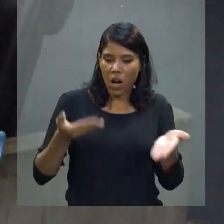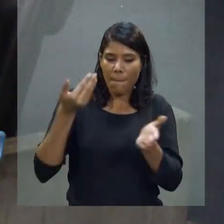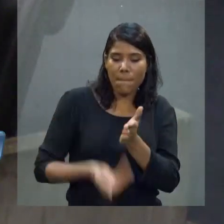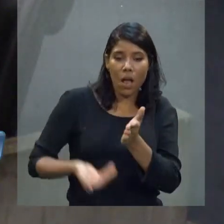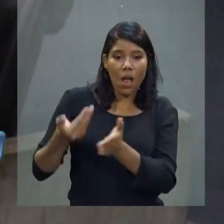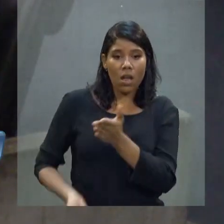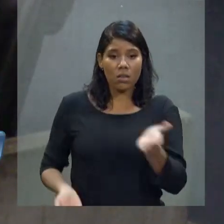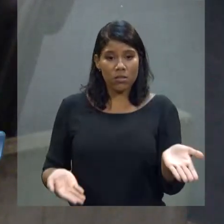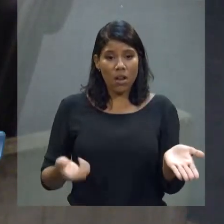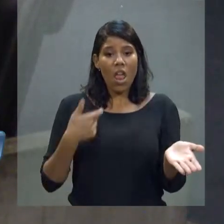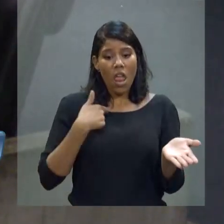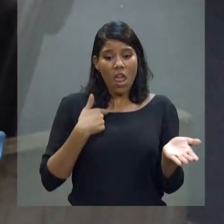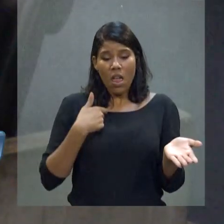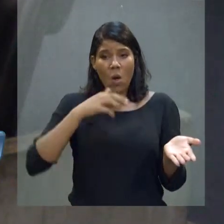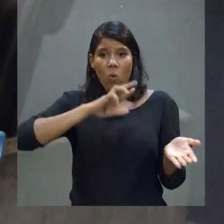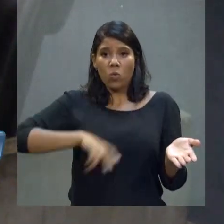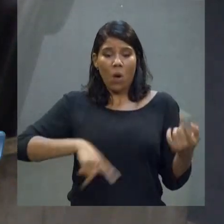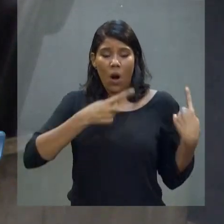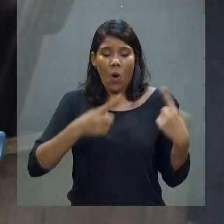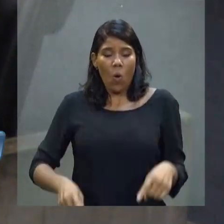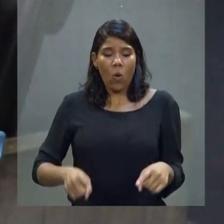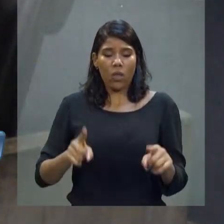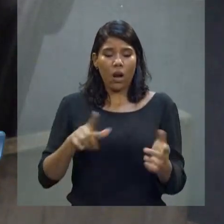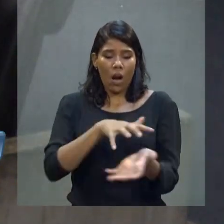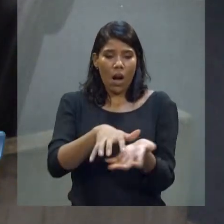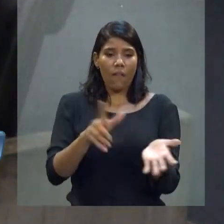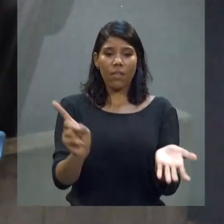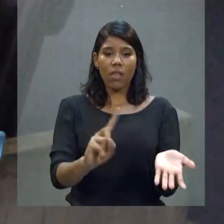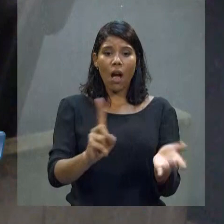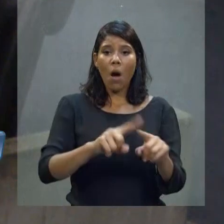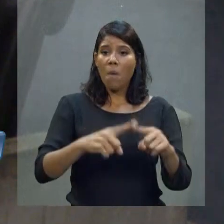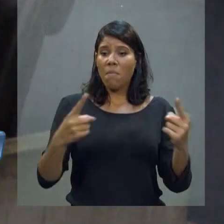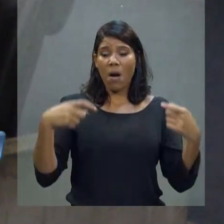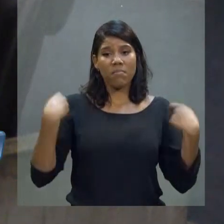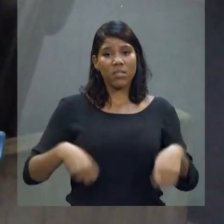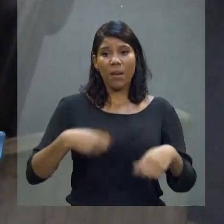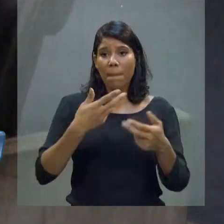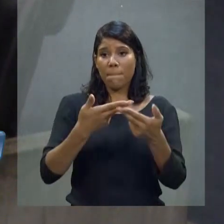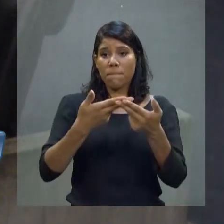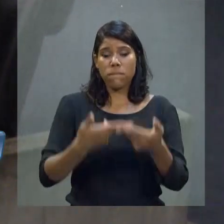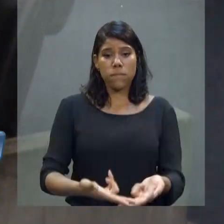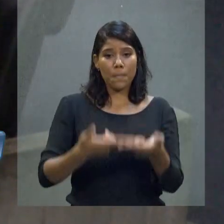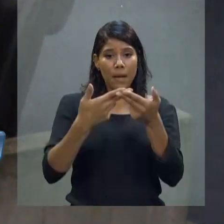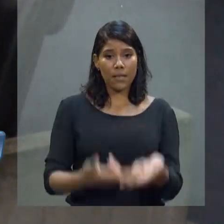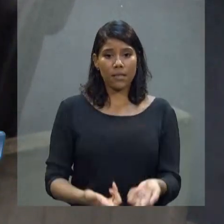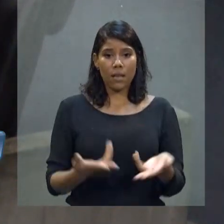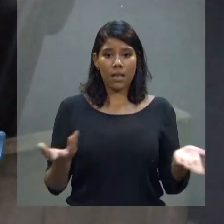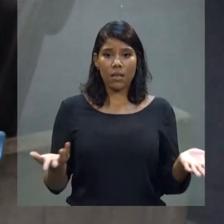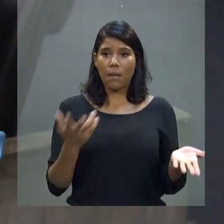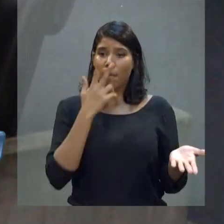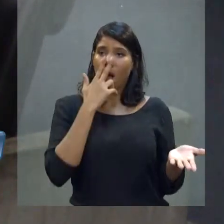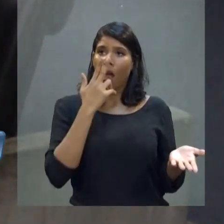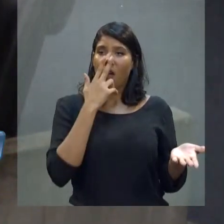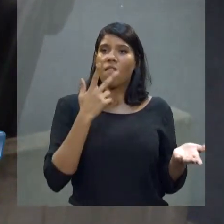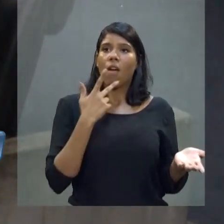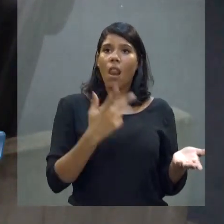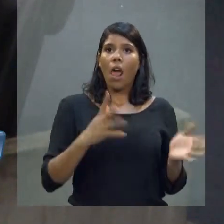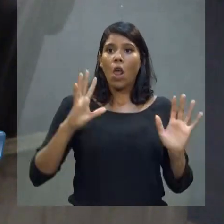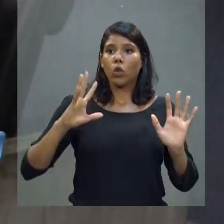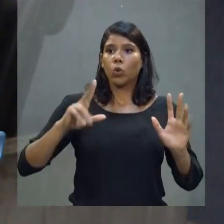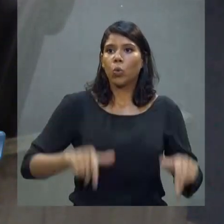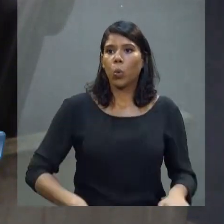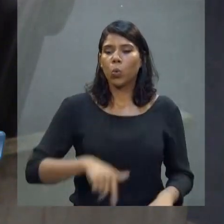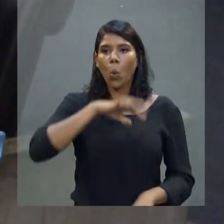contra, eu acho que tem que ter greve mesmo. Agora, vamos ter paciência. Colocar tudo de ruim